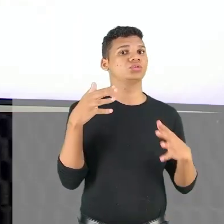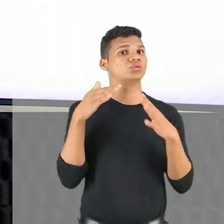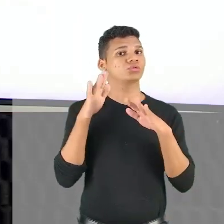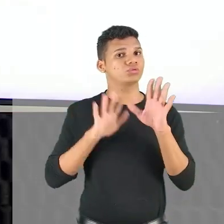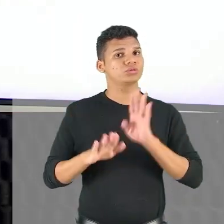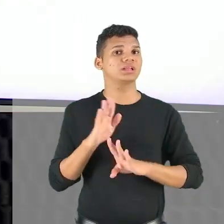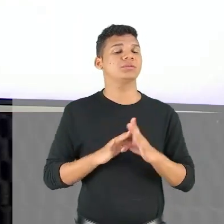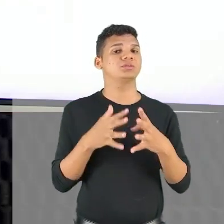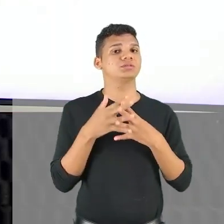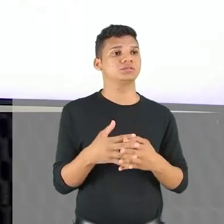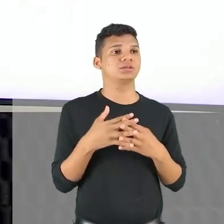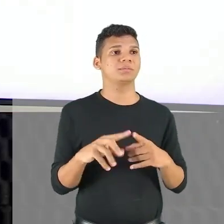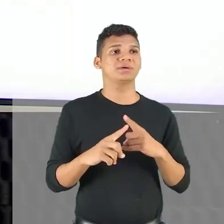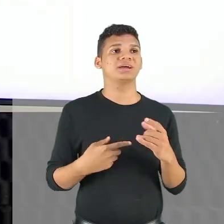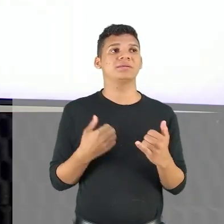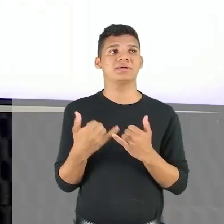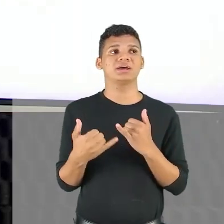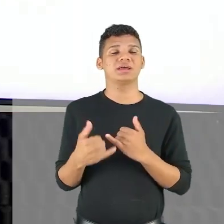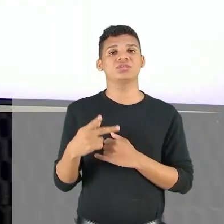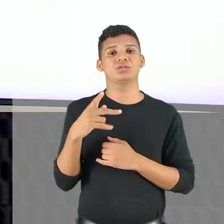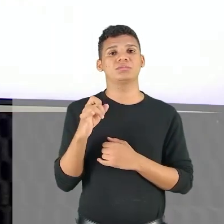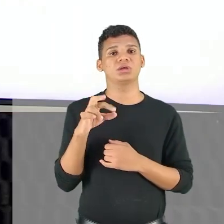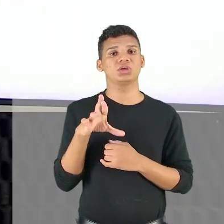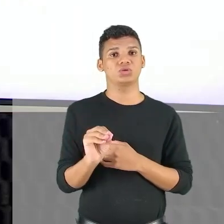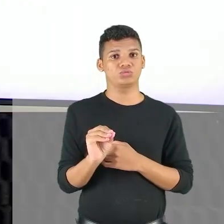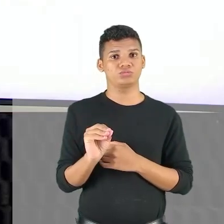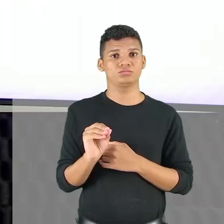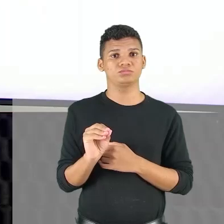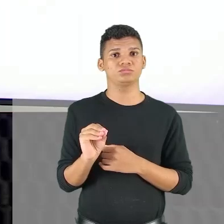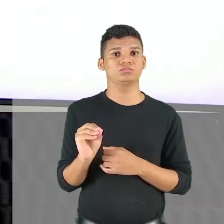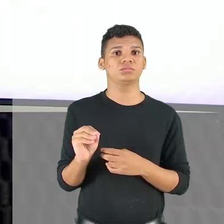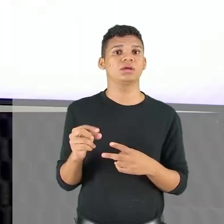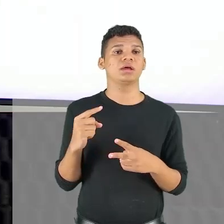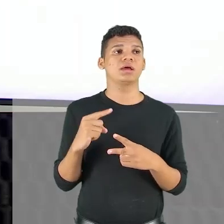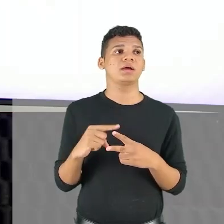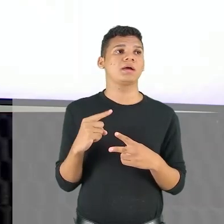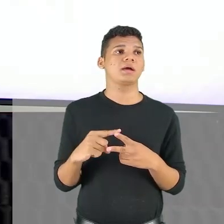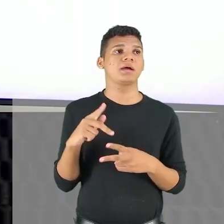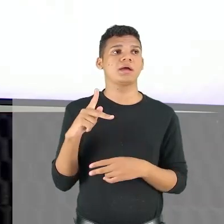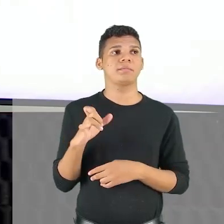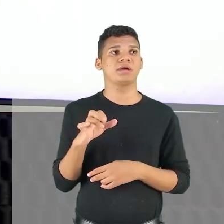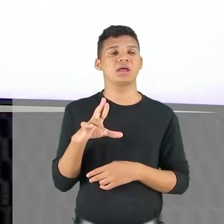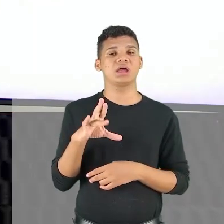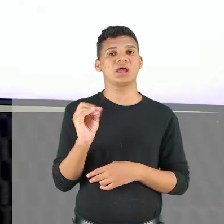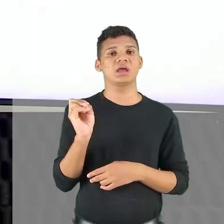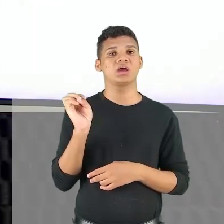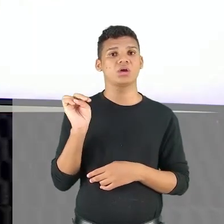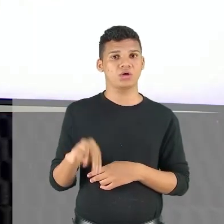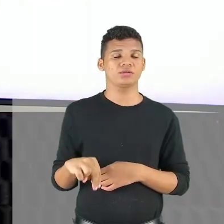No espanhol existe uma palavrinha muito próxima a essa, que é perro. Até a pronúncia modifica.